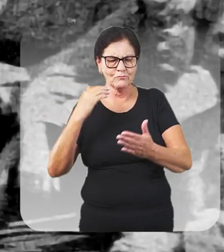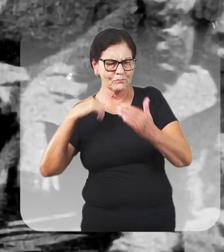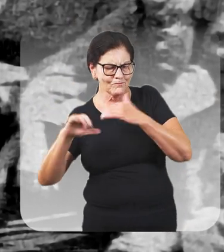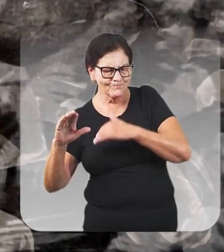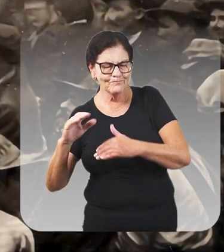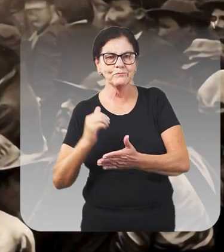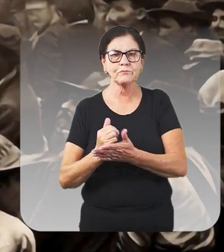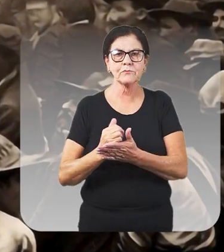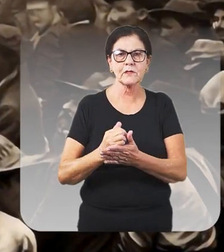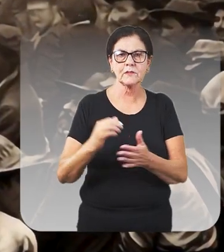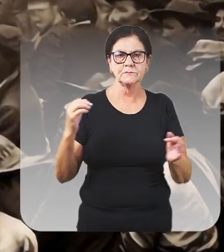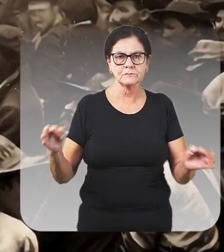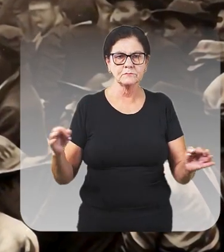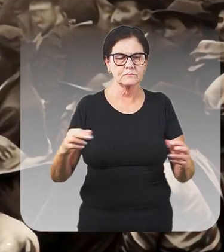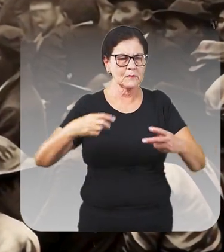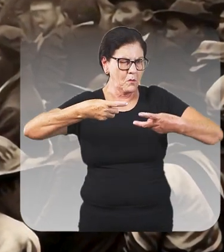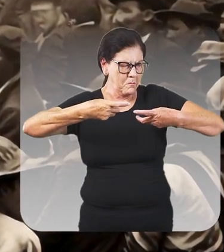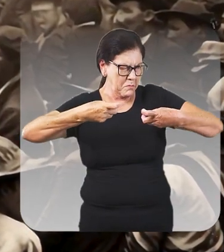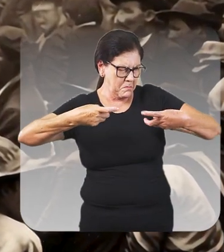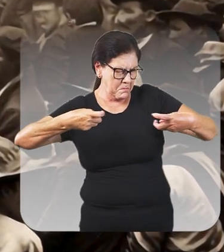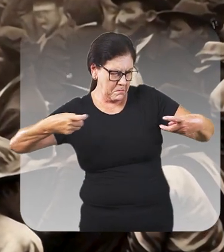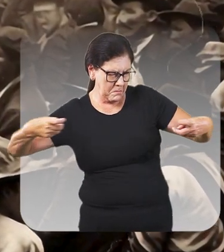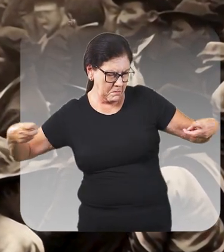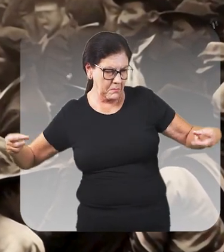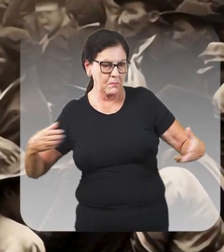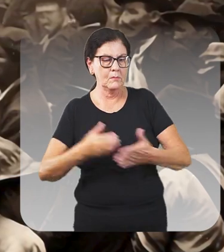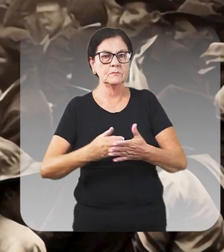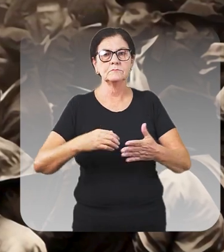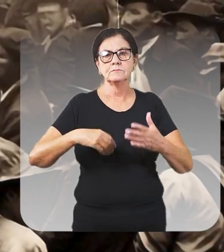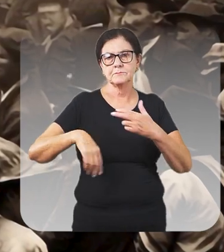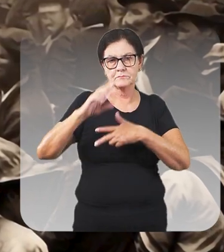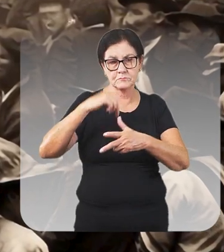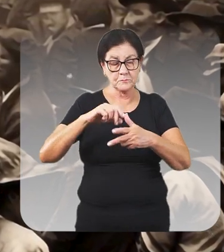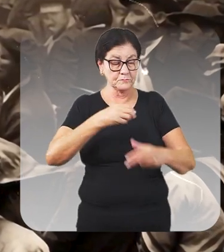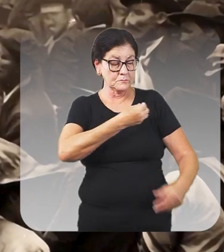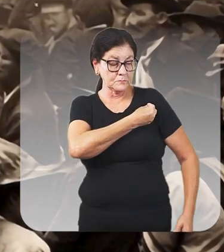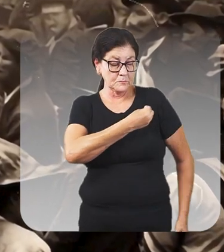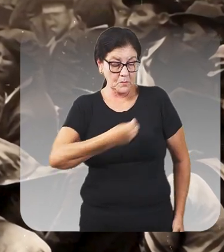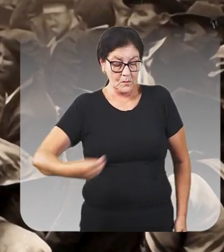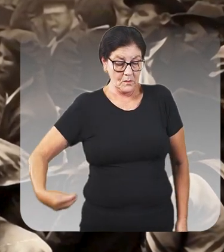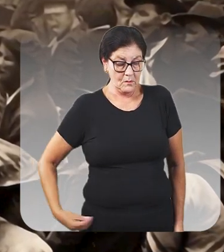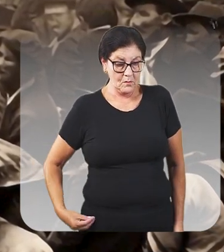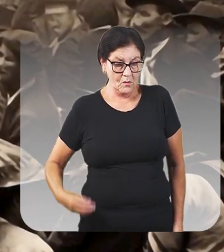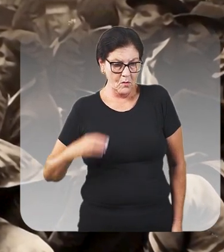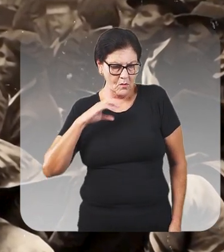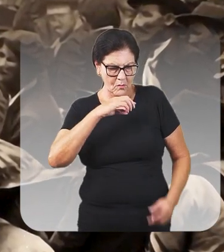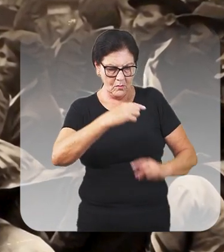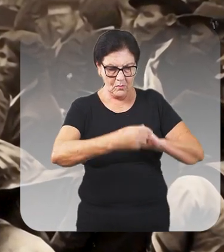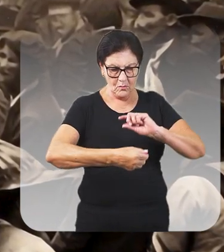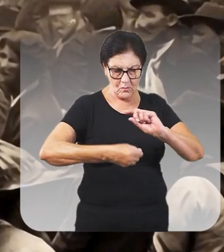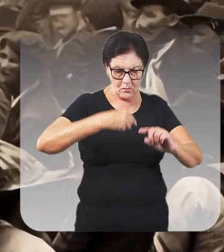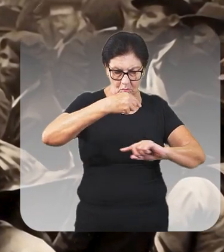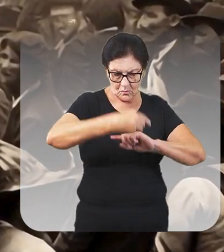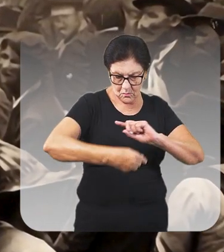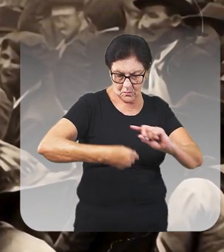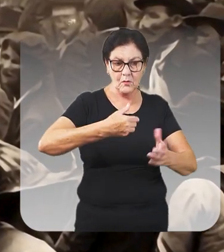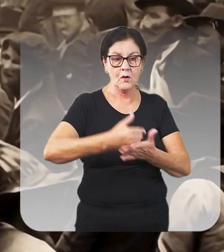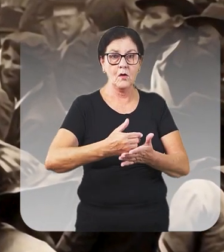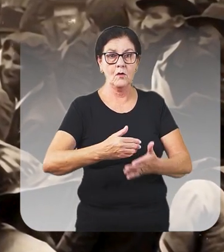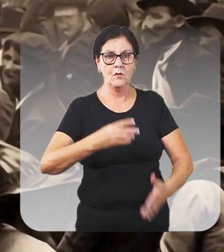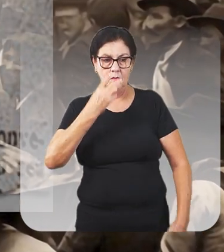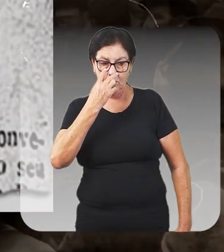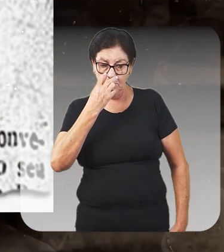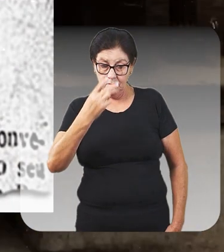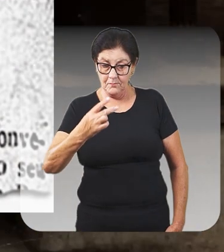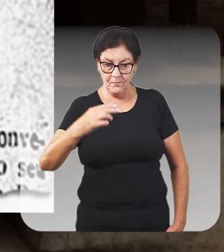das reformas, quanto pela percepção de que os civis estavam controlando o exército, o que para muitos oficiais era visto como